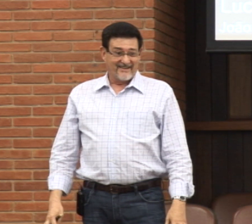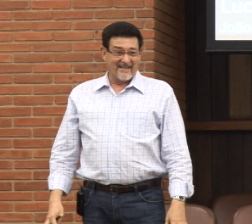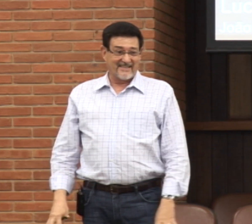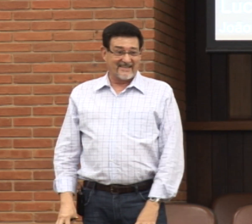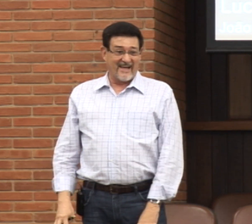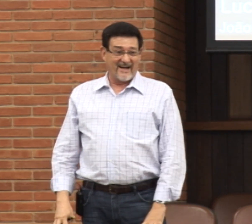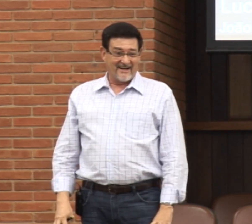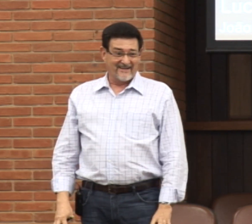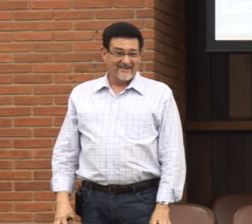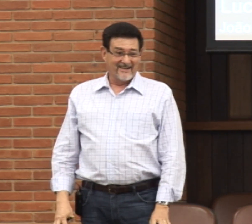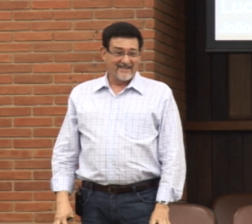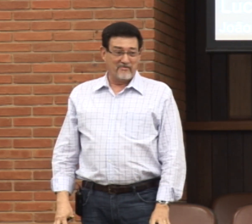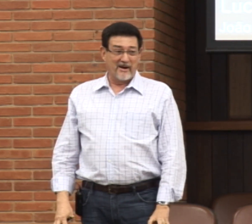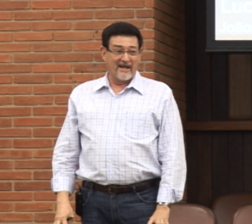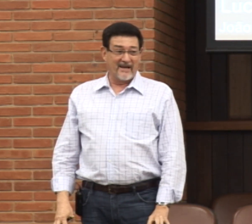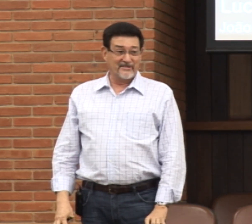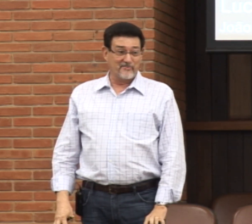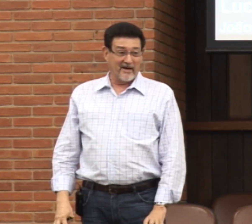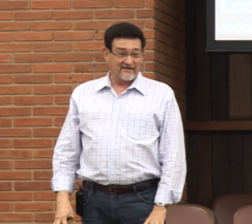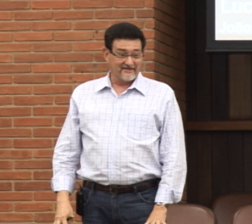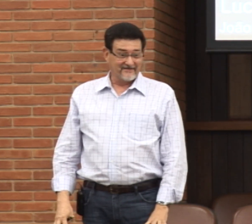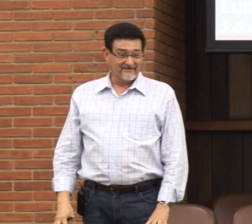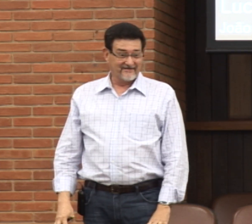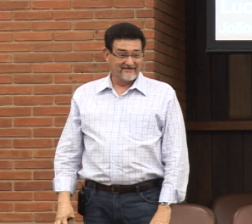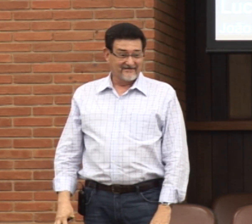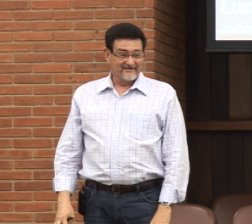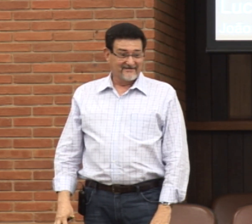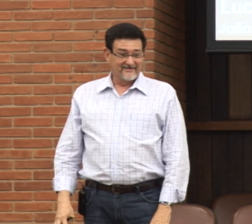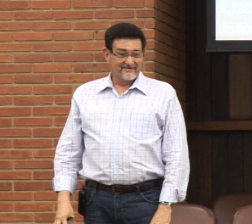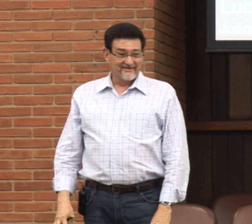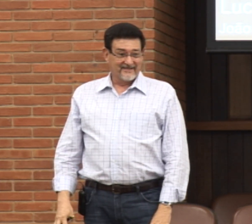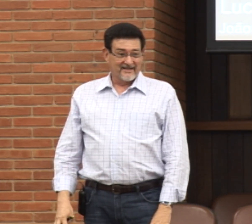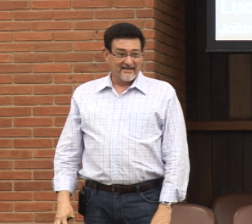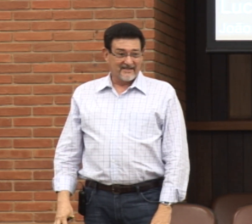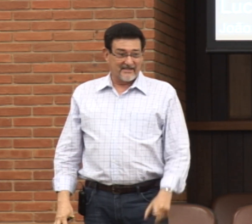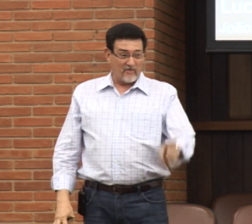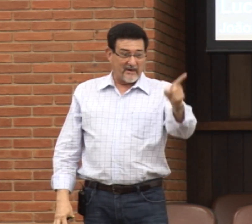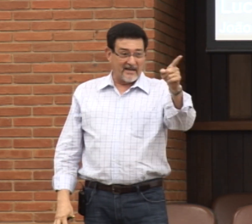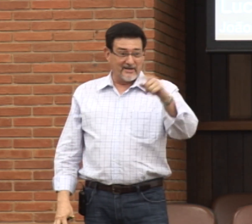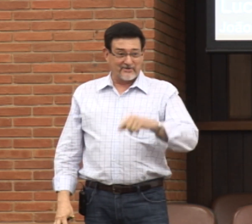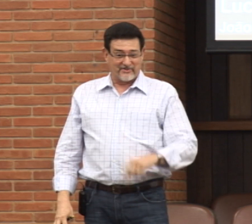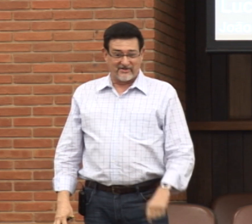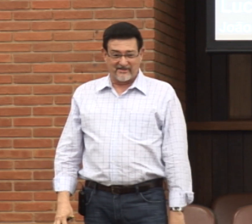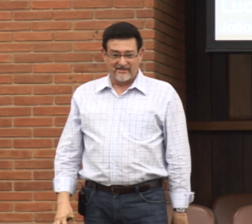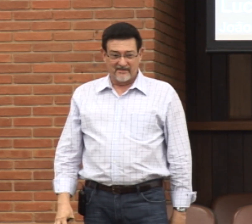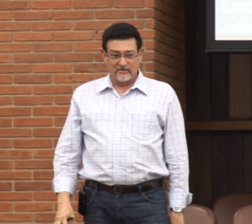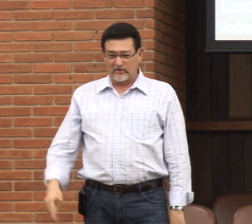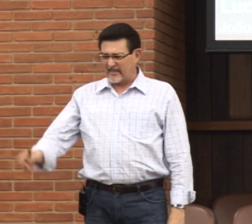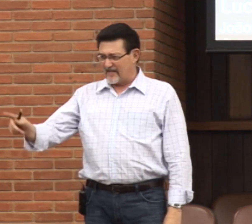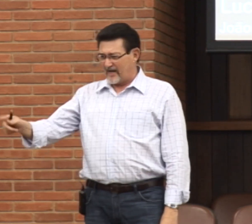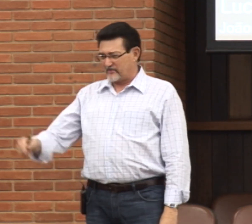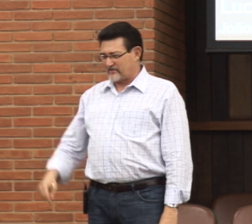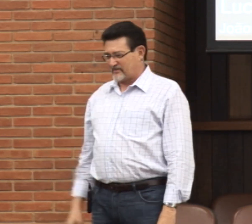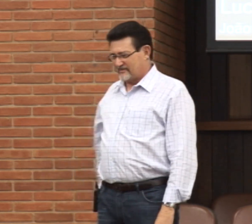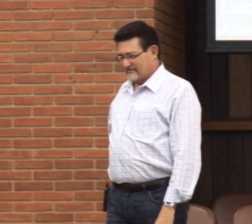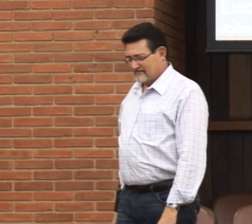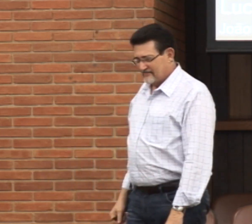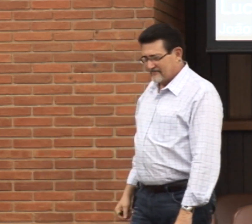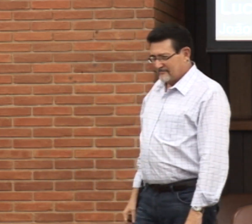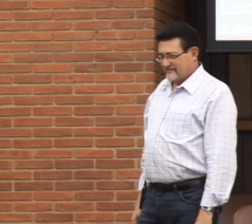nessa terra que mana leite e mel vocês são paralíticos doutrinários